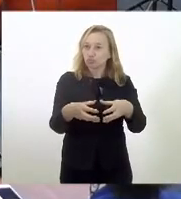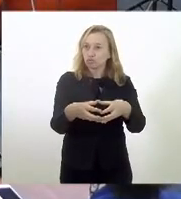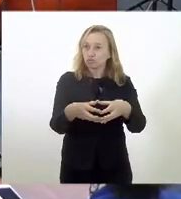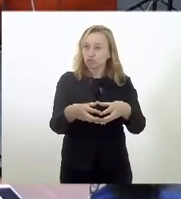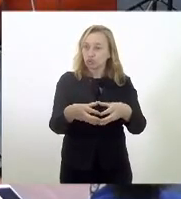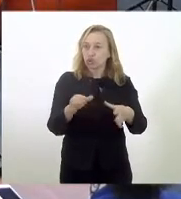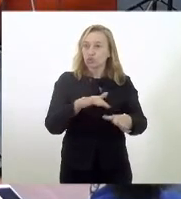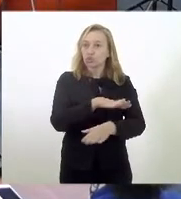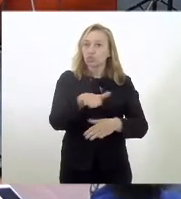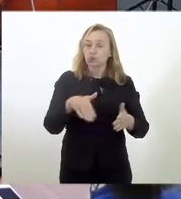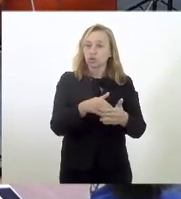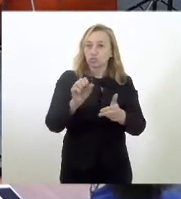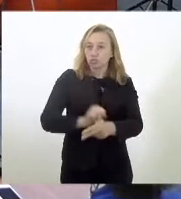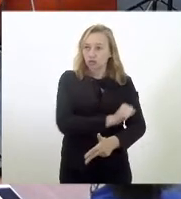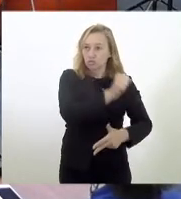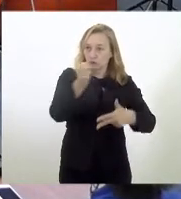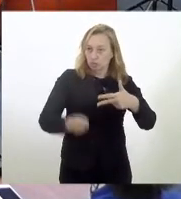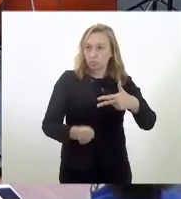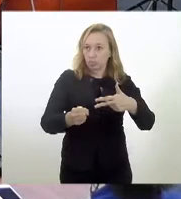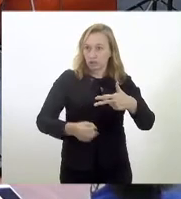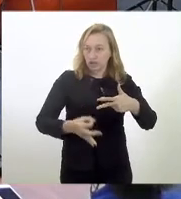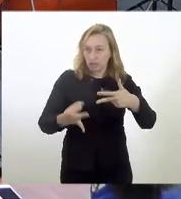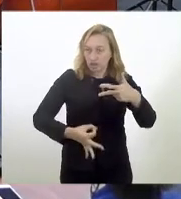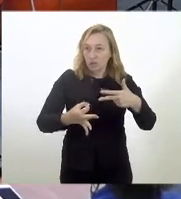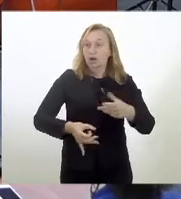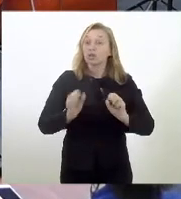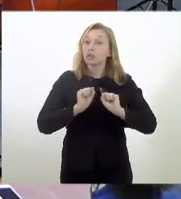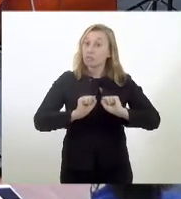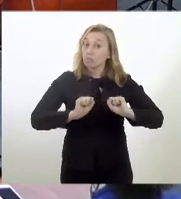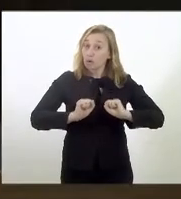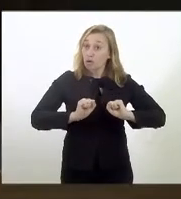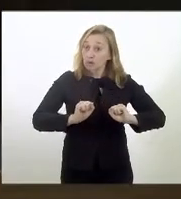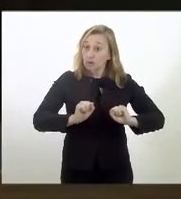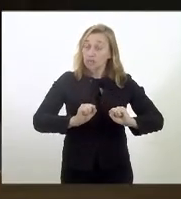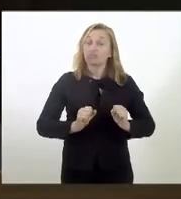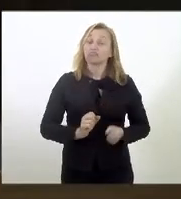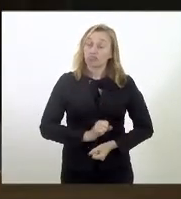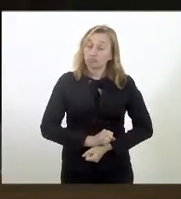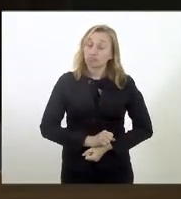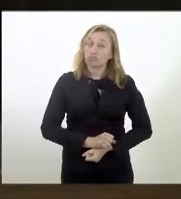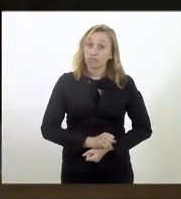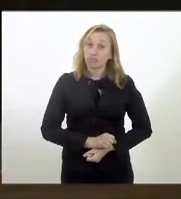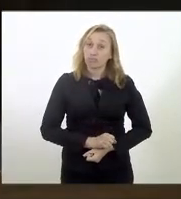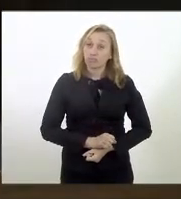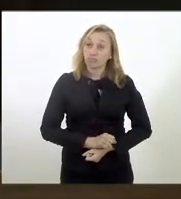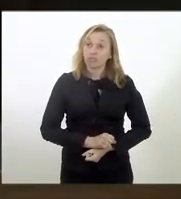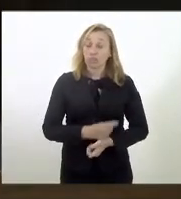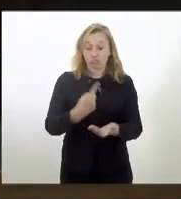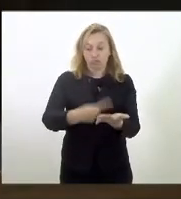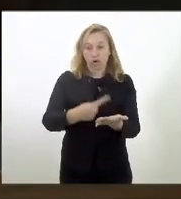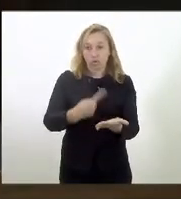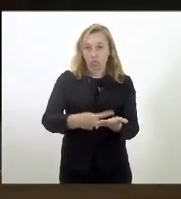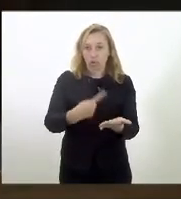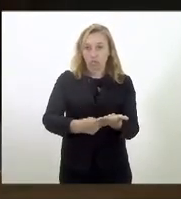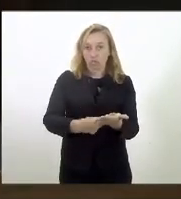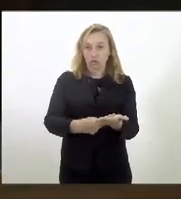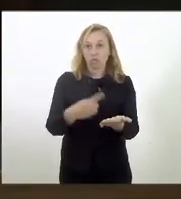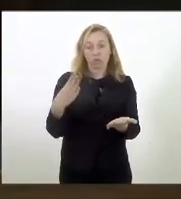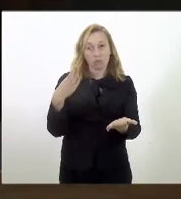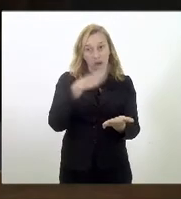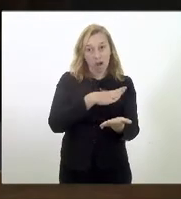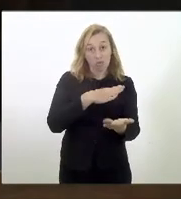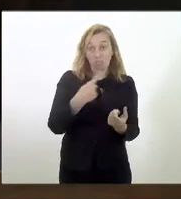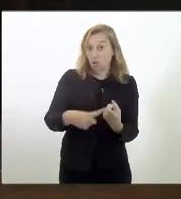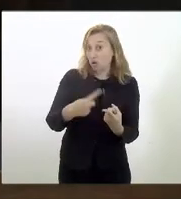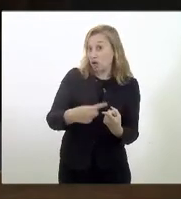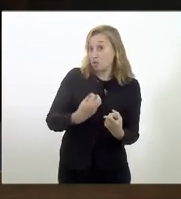os poderes e entes para que a gente possa aderir um mau acordo. Que bom acordo, governador. A